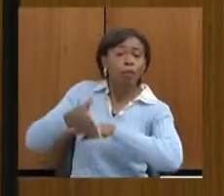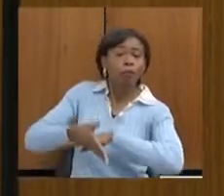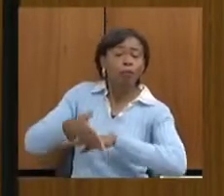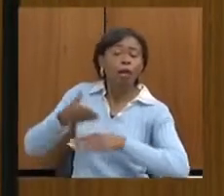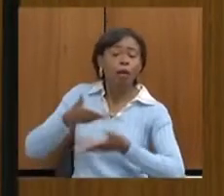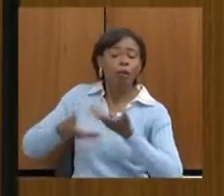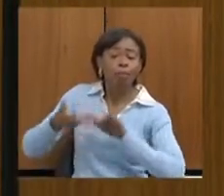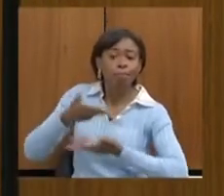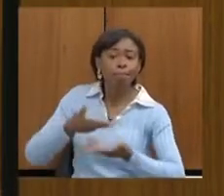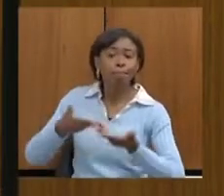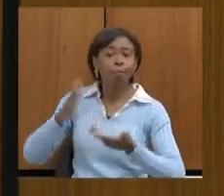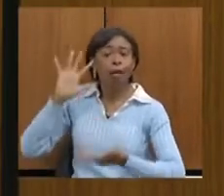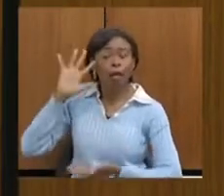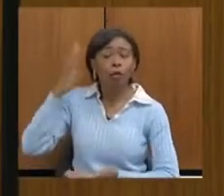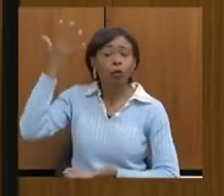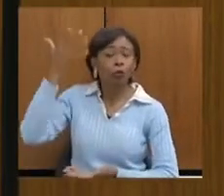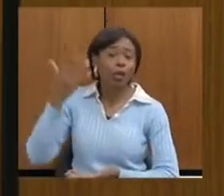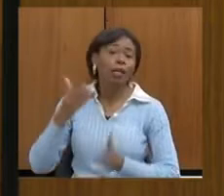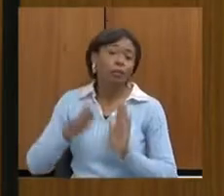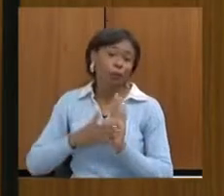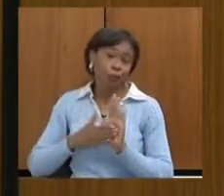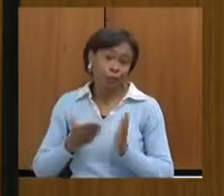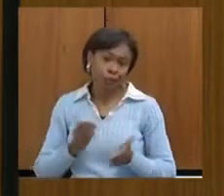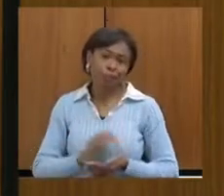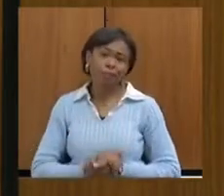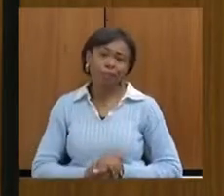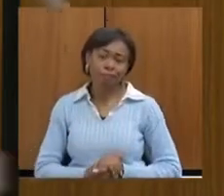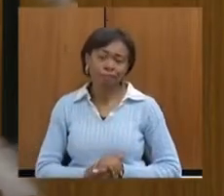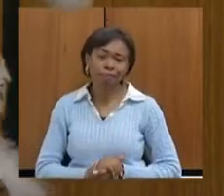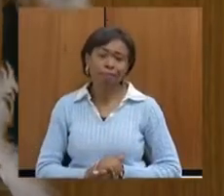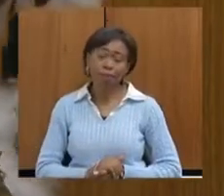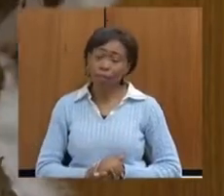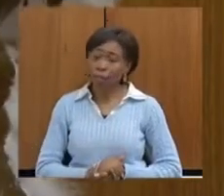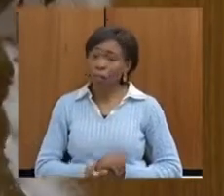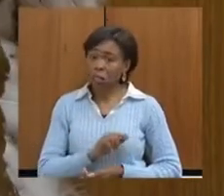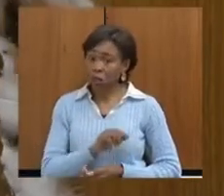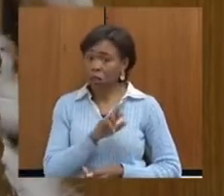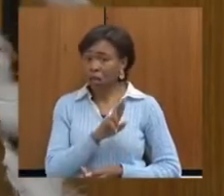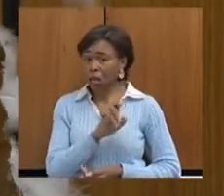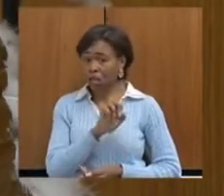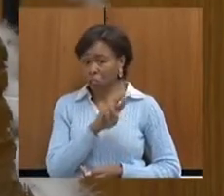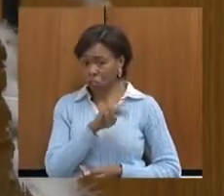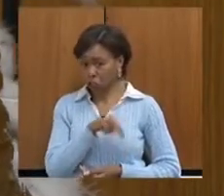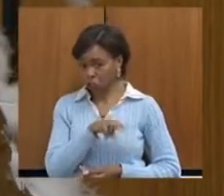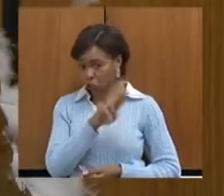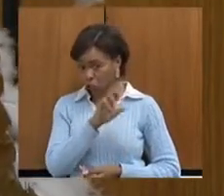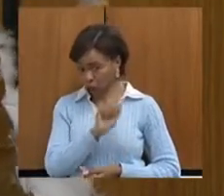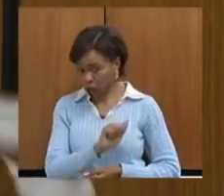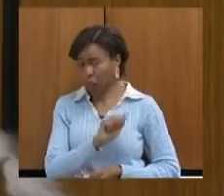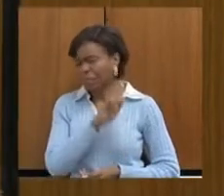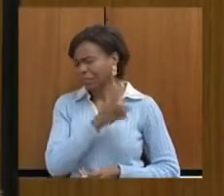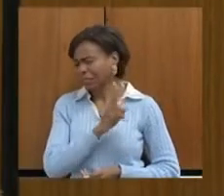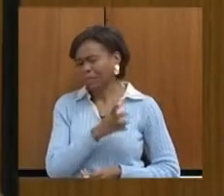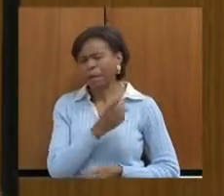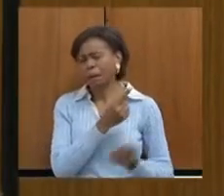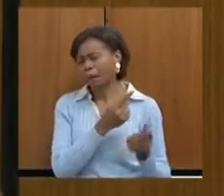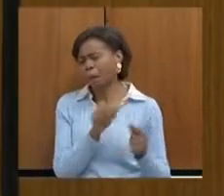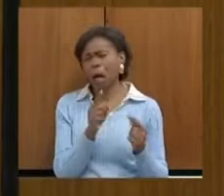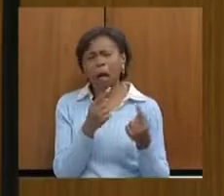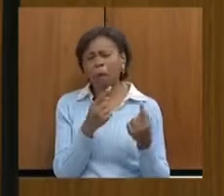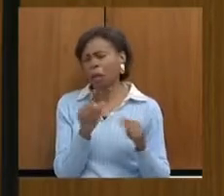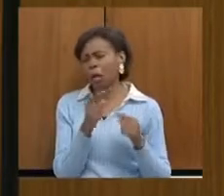é dos seus altos aí né e a renova sempre debatendo e falando com dizendo que